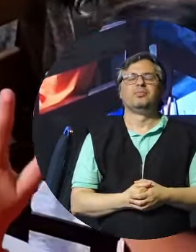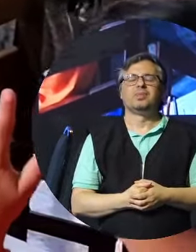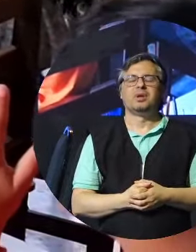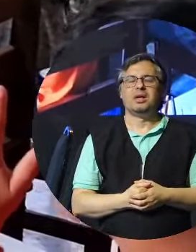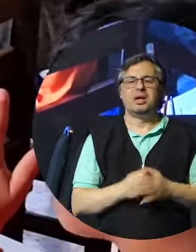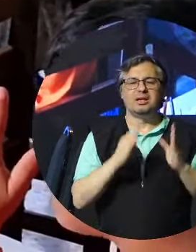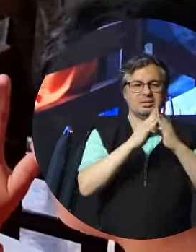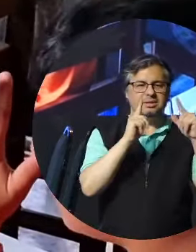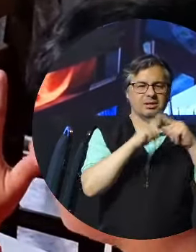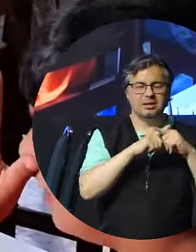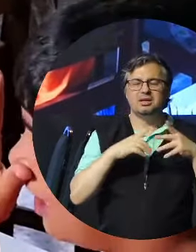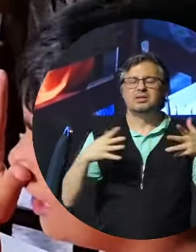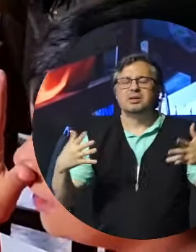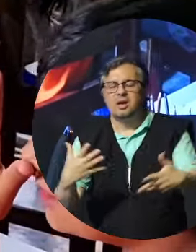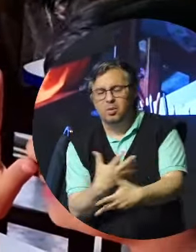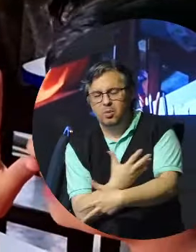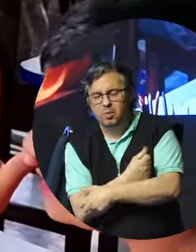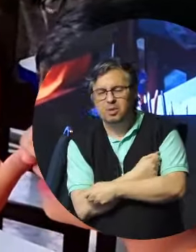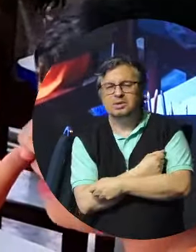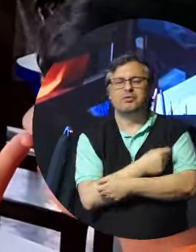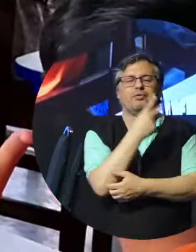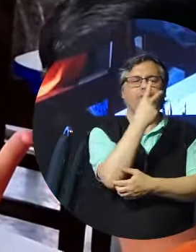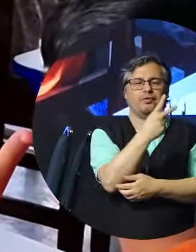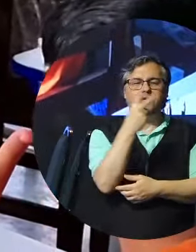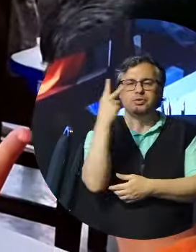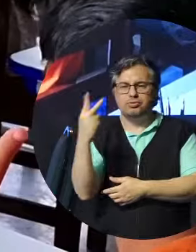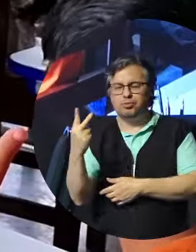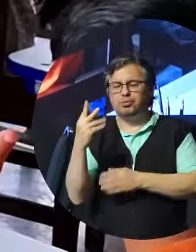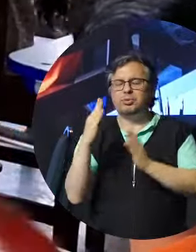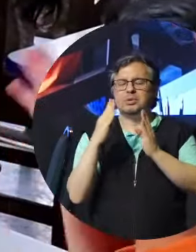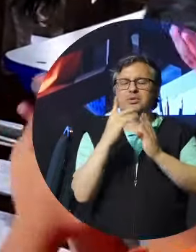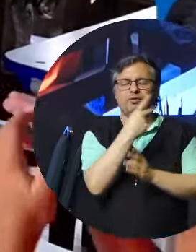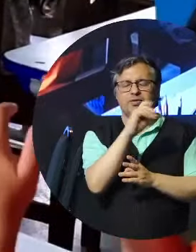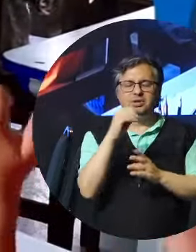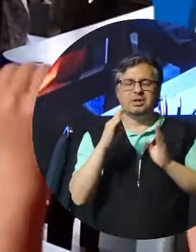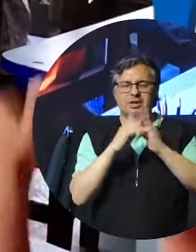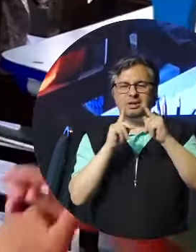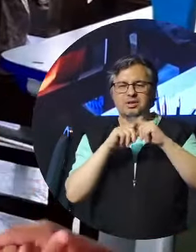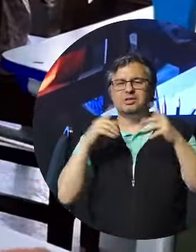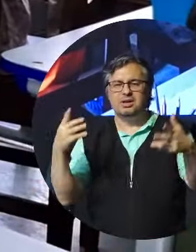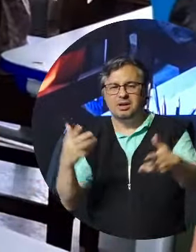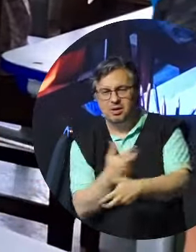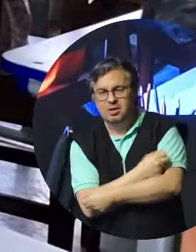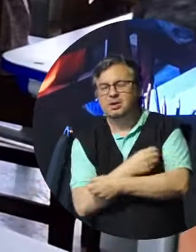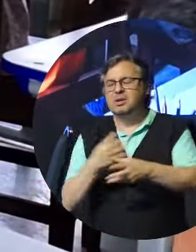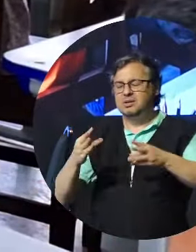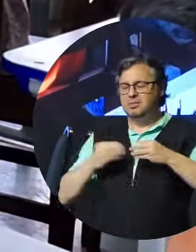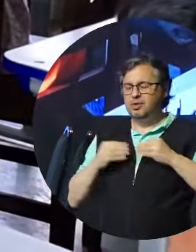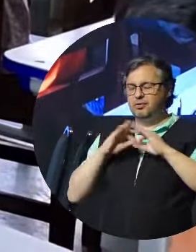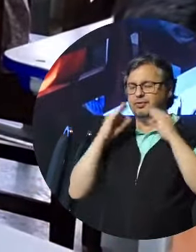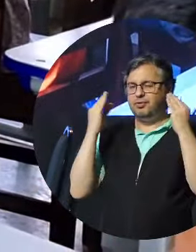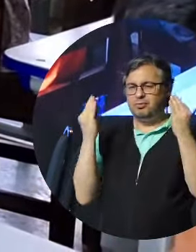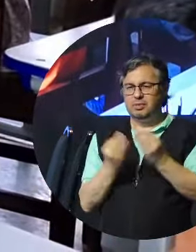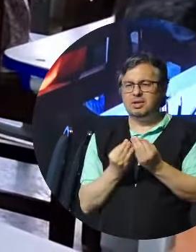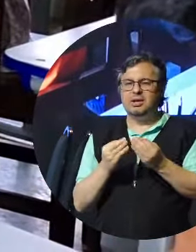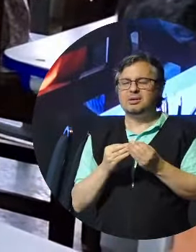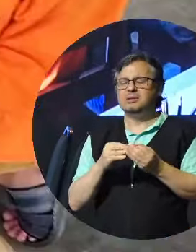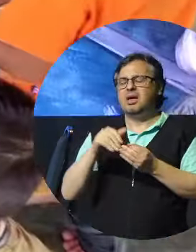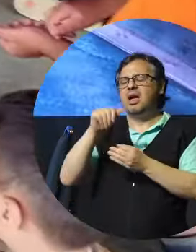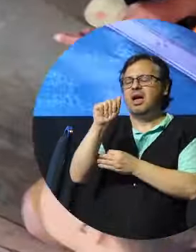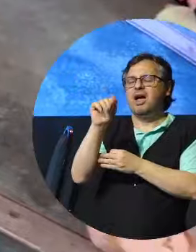As igrejas acolhedoras, já são 20 igrejas acolhedoras que receberam famílias afegãs.